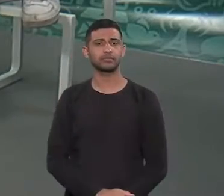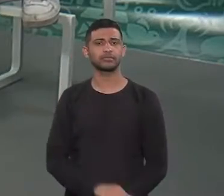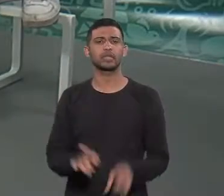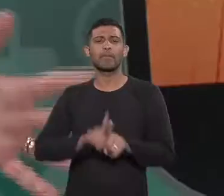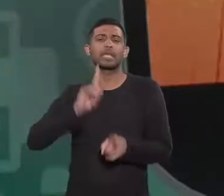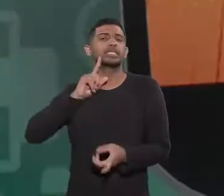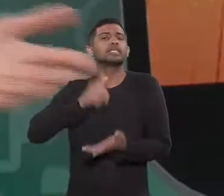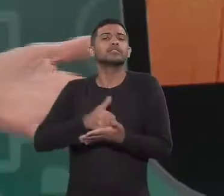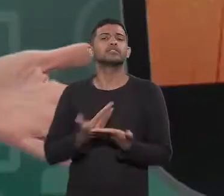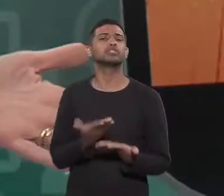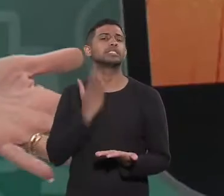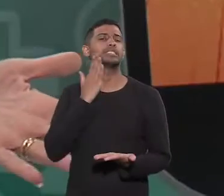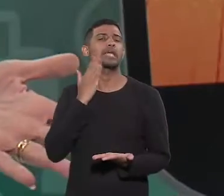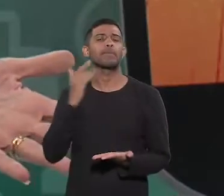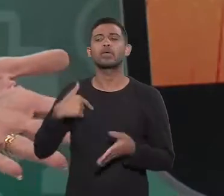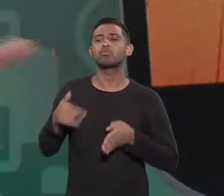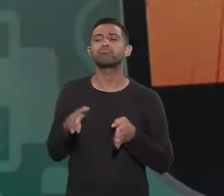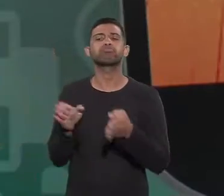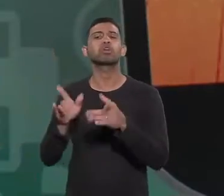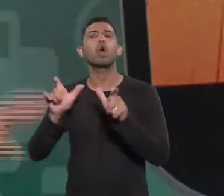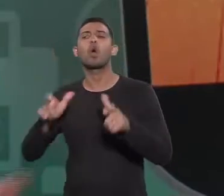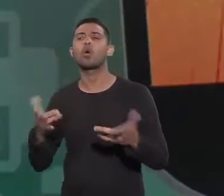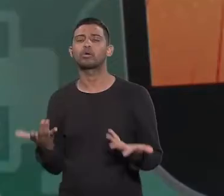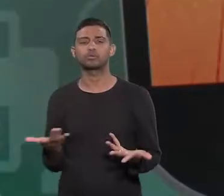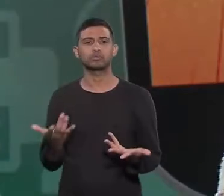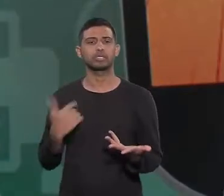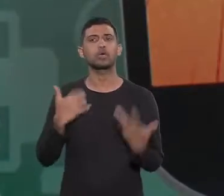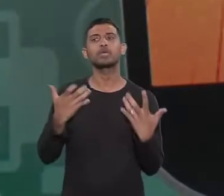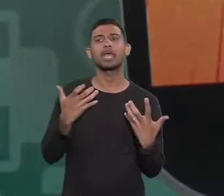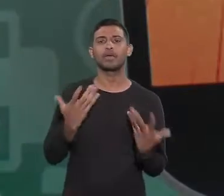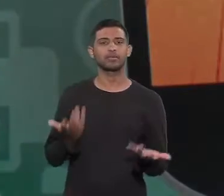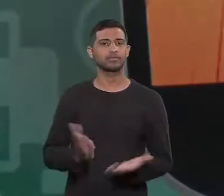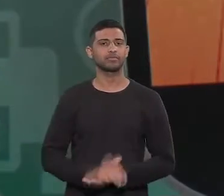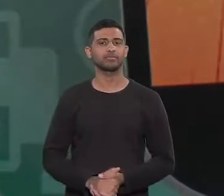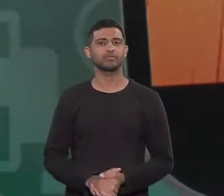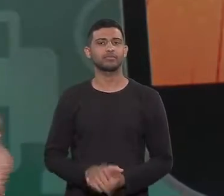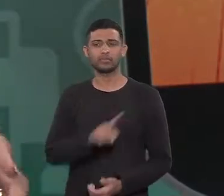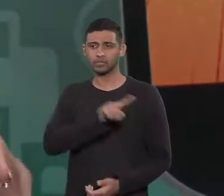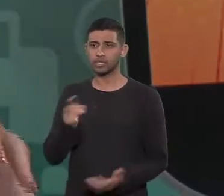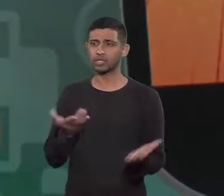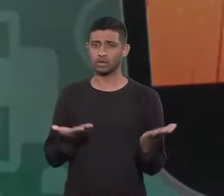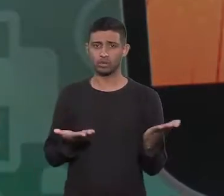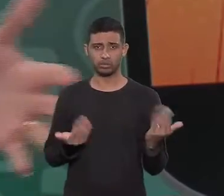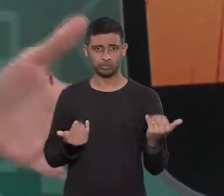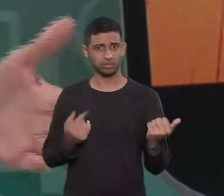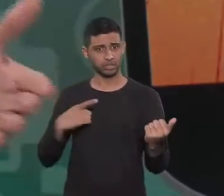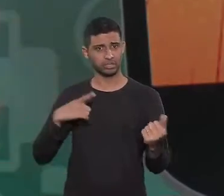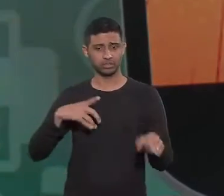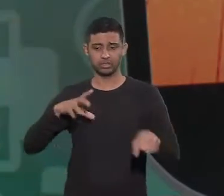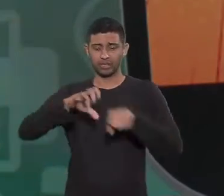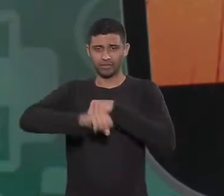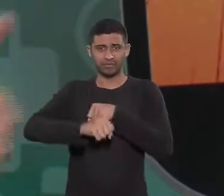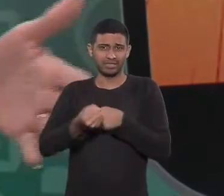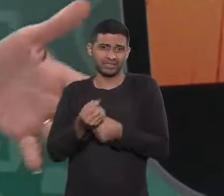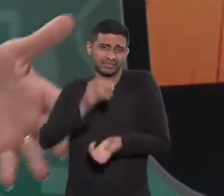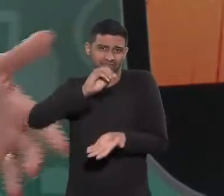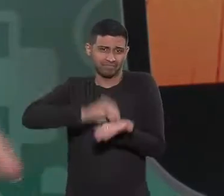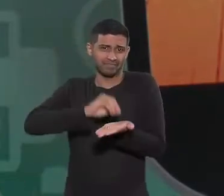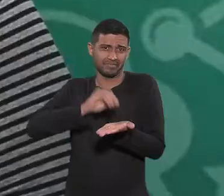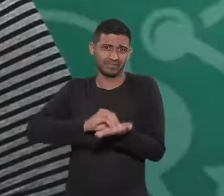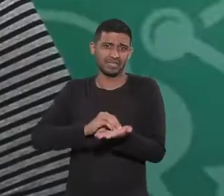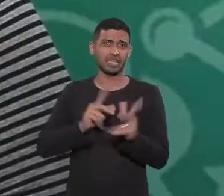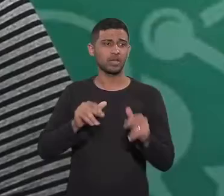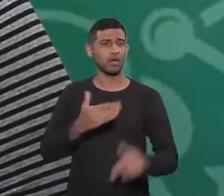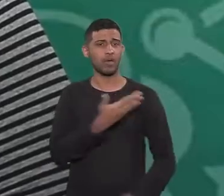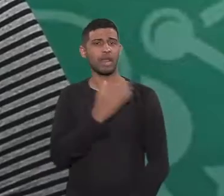e escolher qual é o caminho que pretende seguir, né? E esses jovens que têm uma formação deficitária,